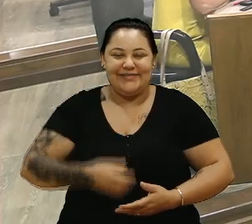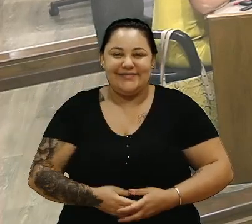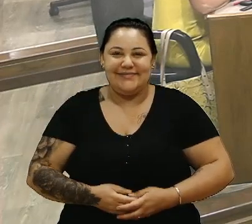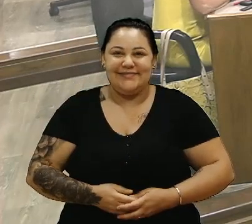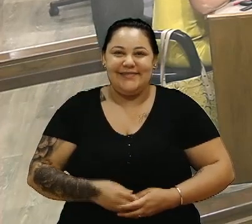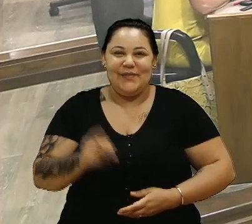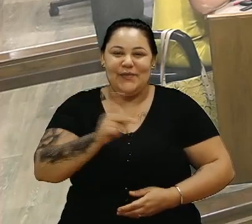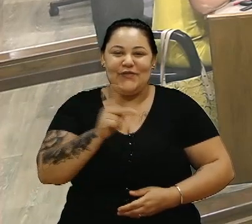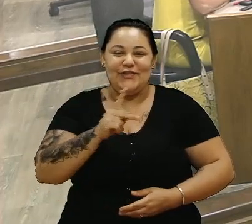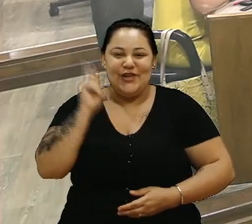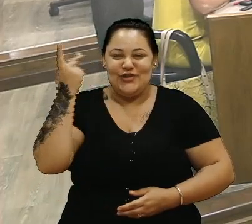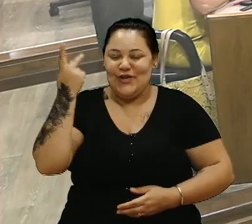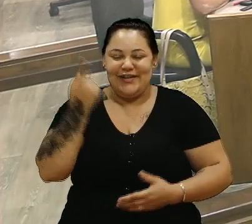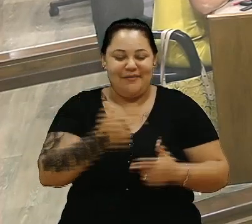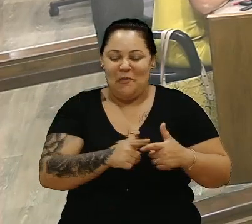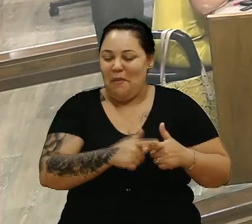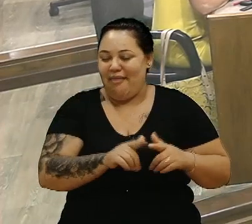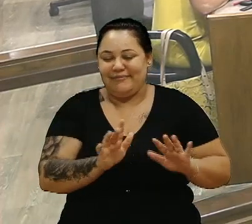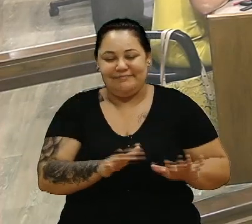problema nenhum.